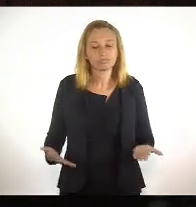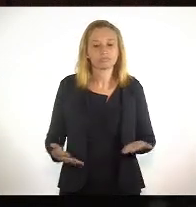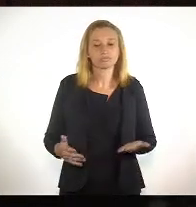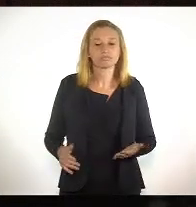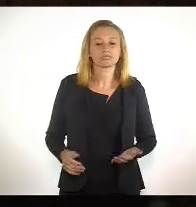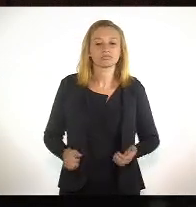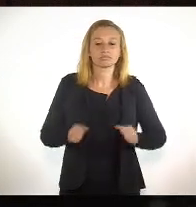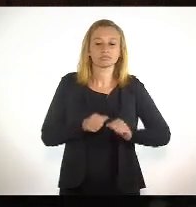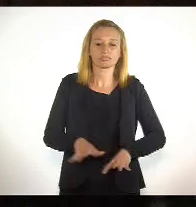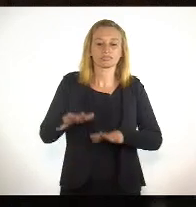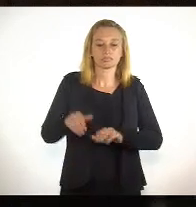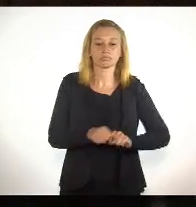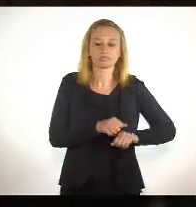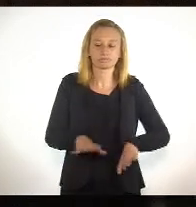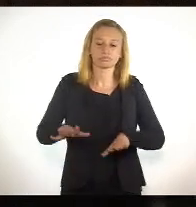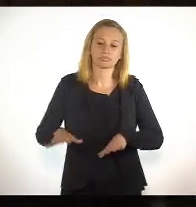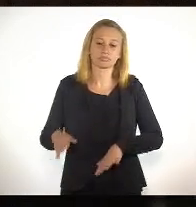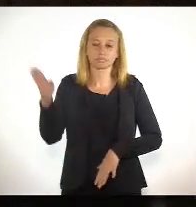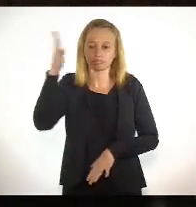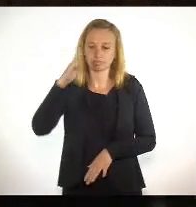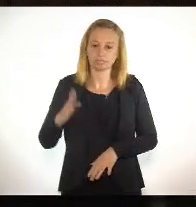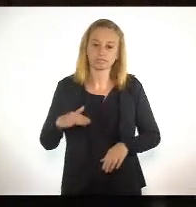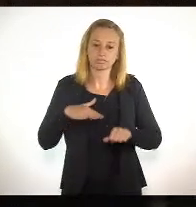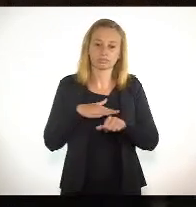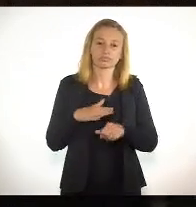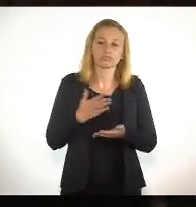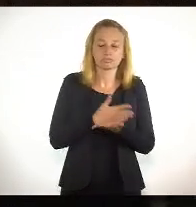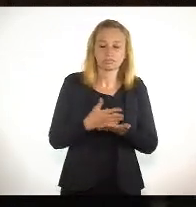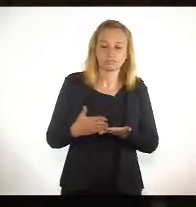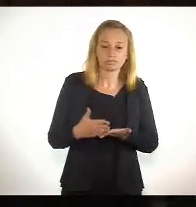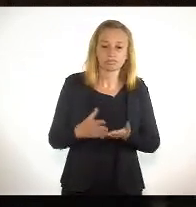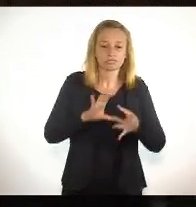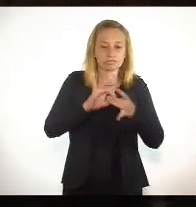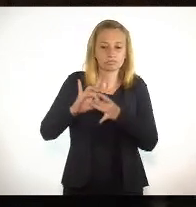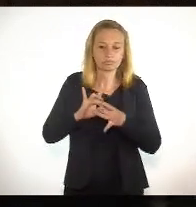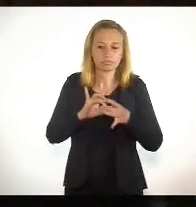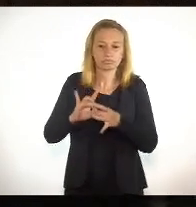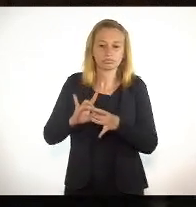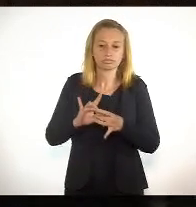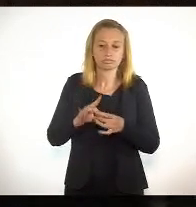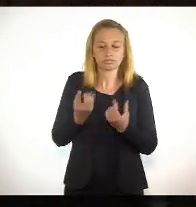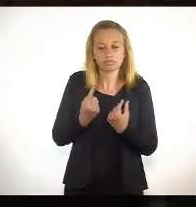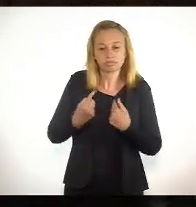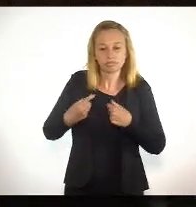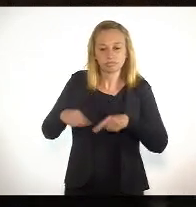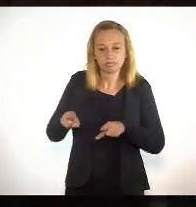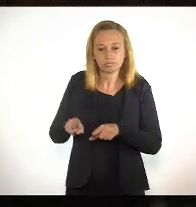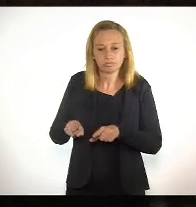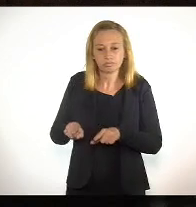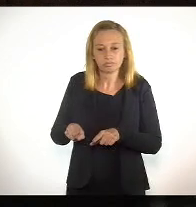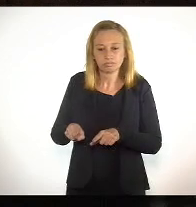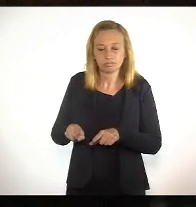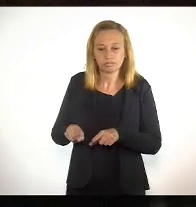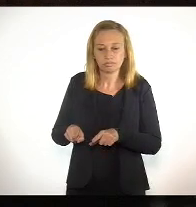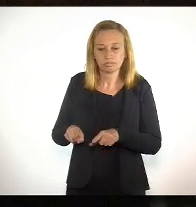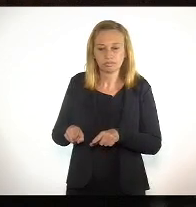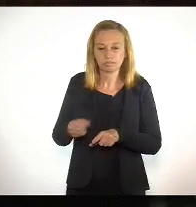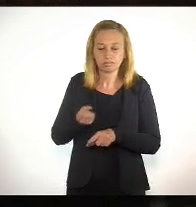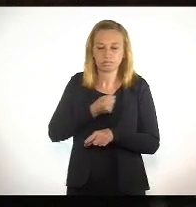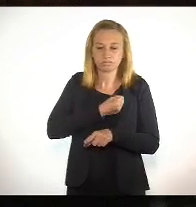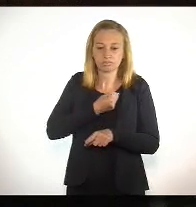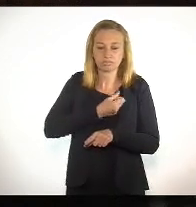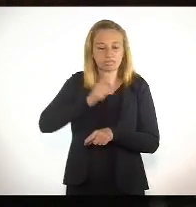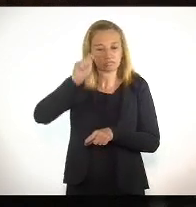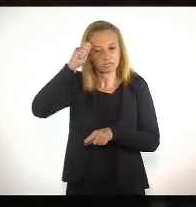Exército Brasileiro começou, na época, o Exército da União, ser acusado pelos donos de escravos,